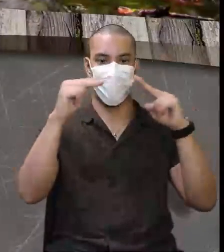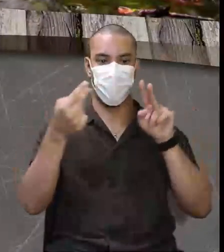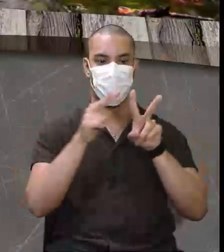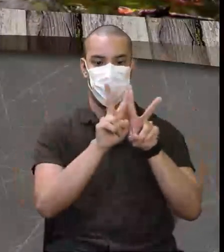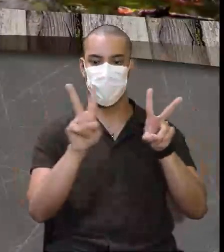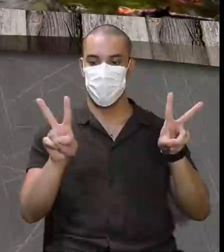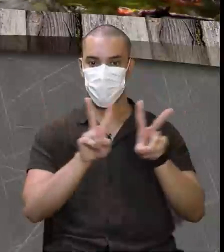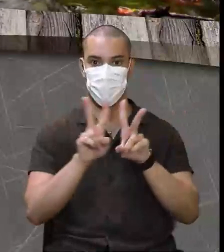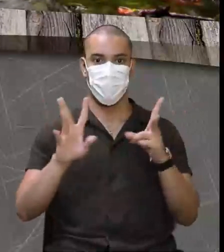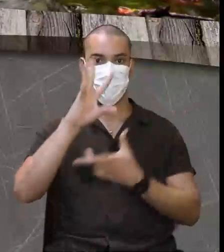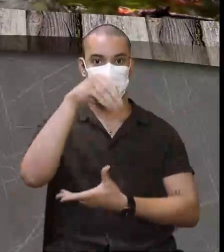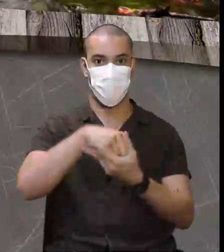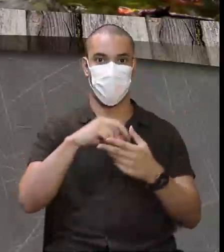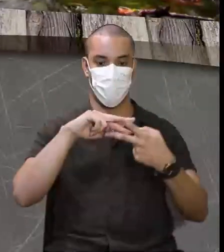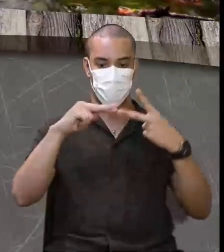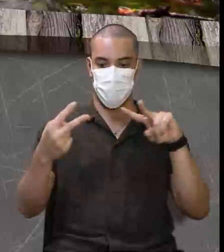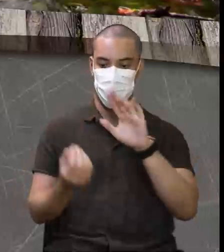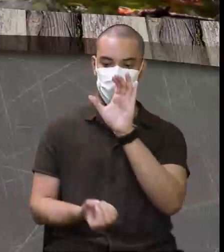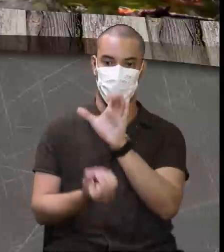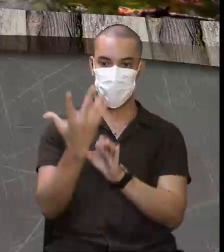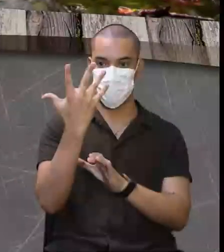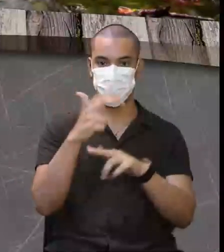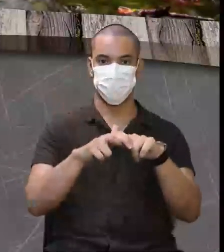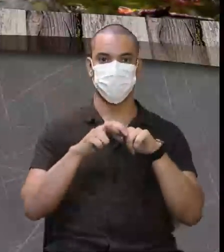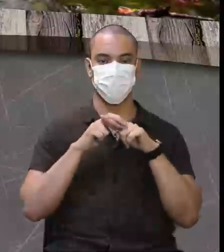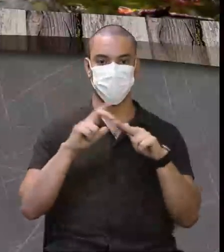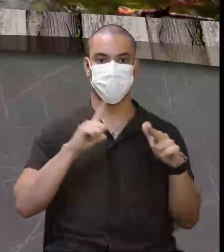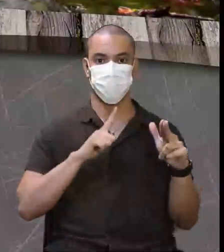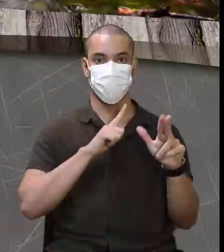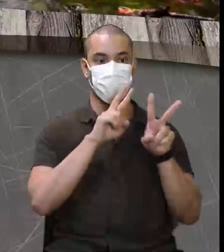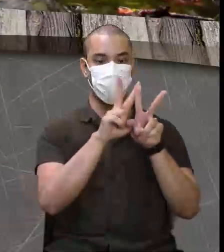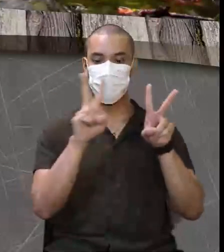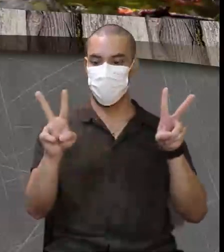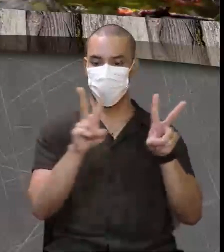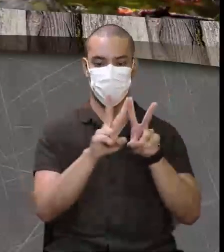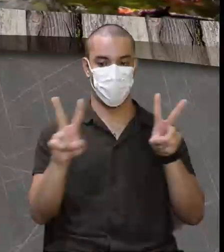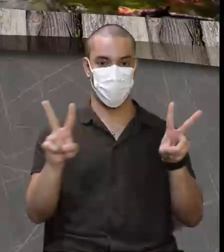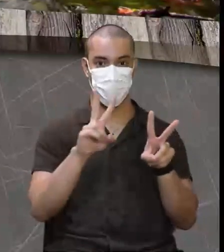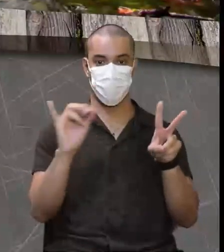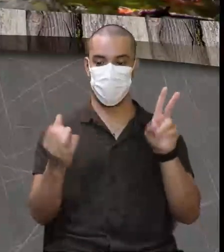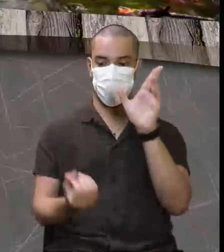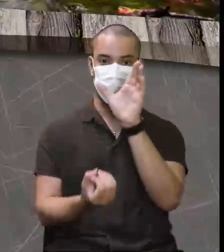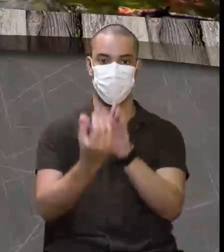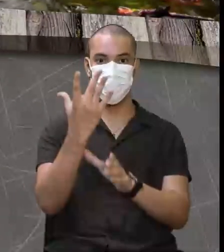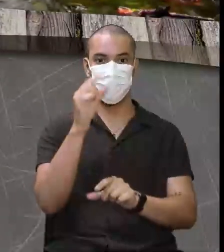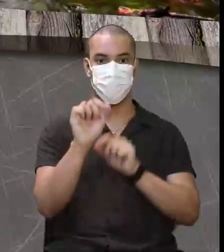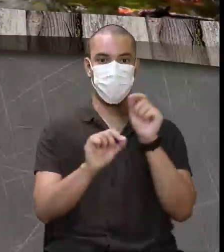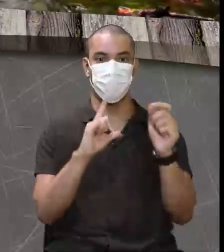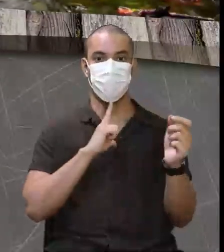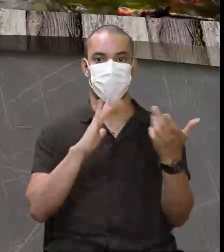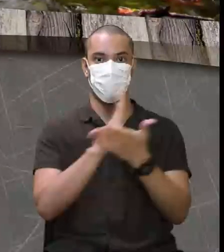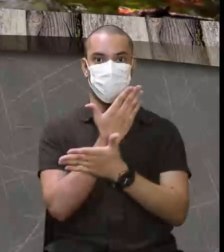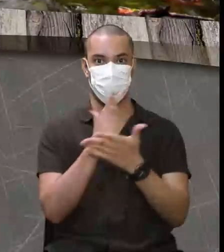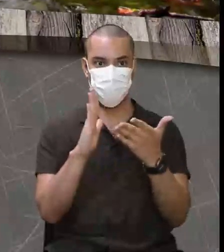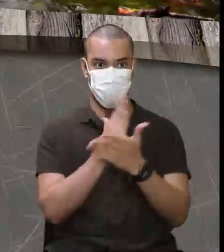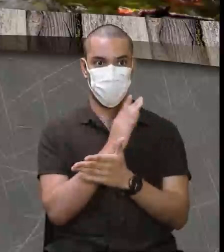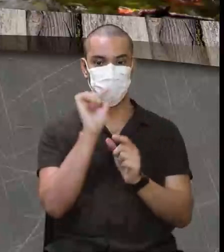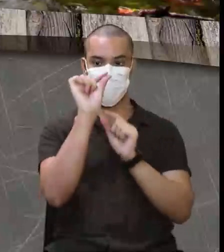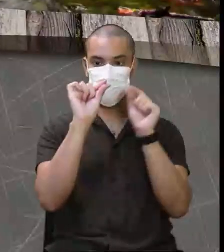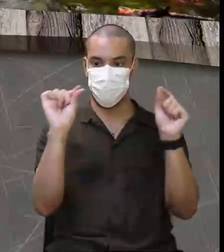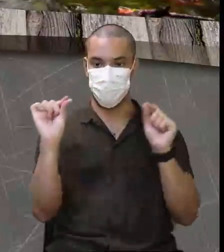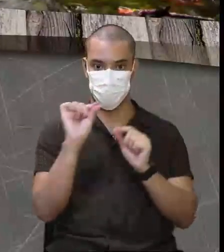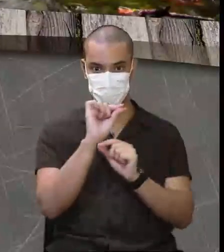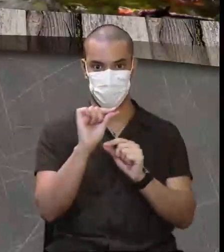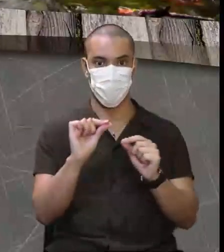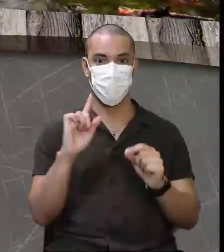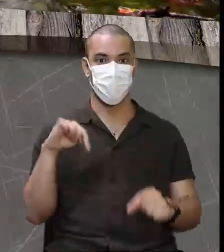compor quem? O DNA. E nessa sequência você vai ter os espaçozinhos, os trechozinhos que nós